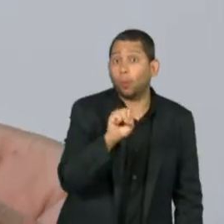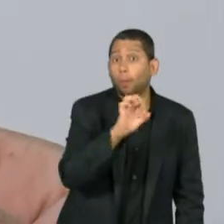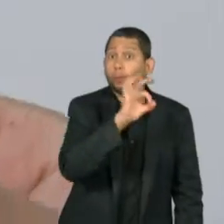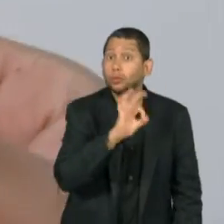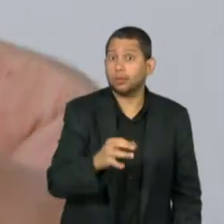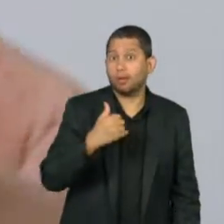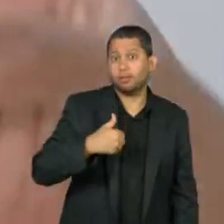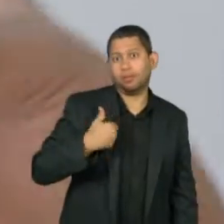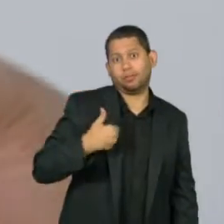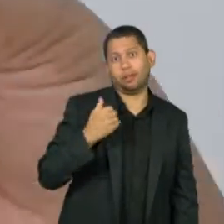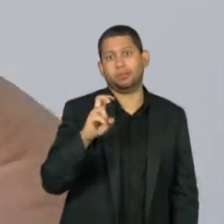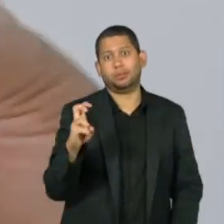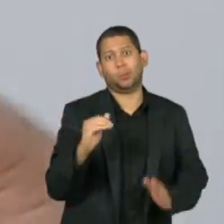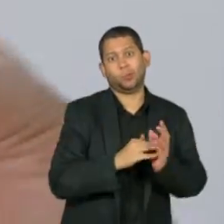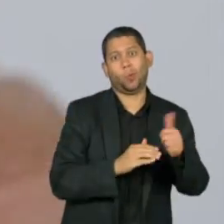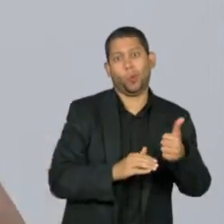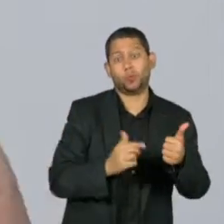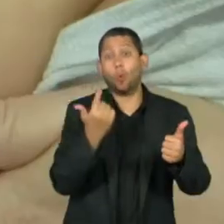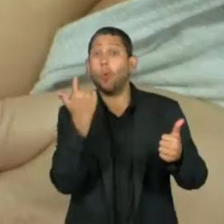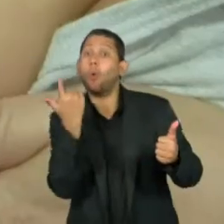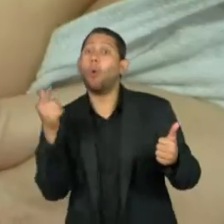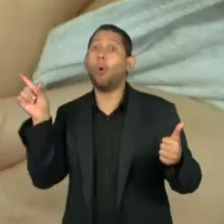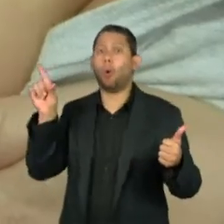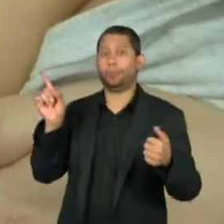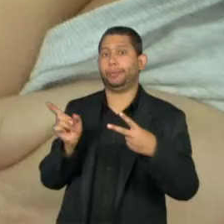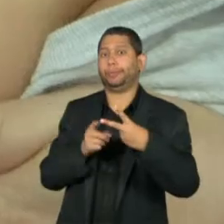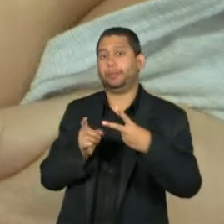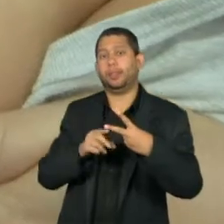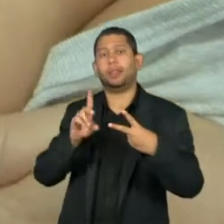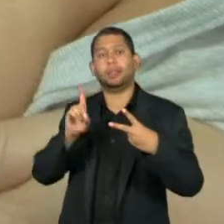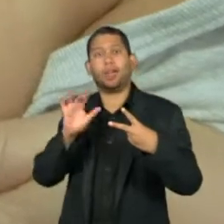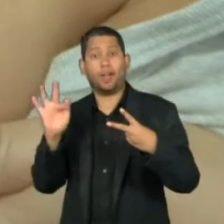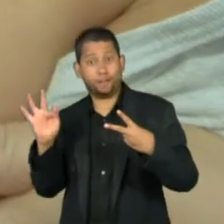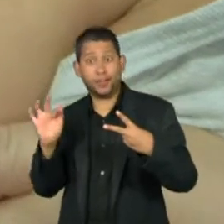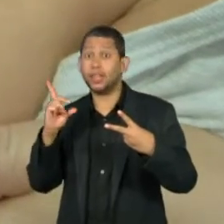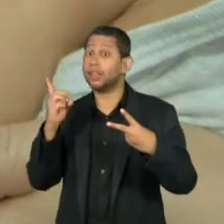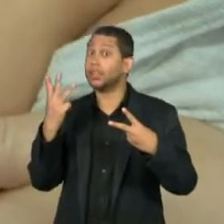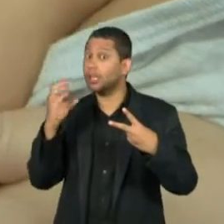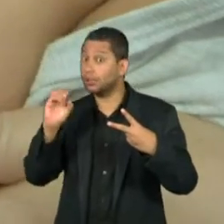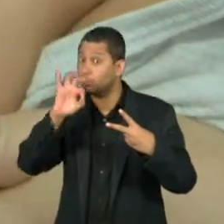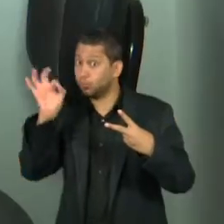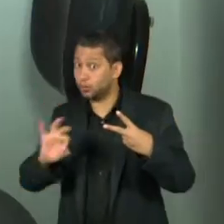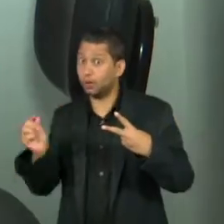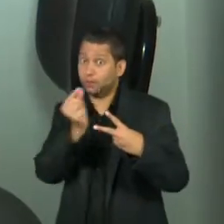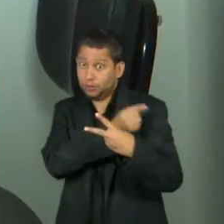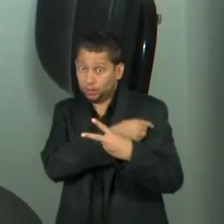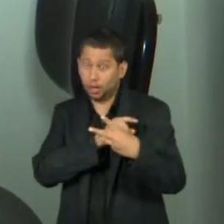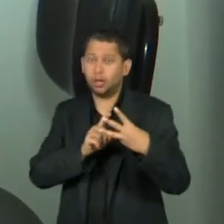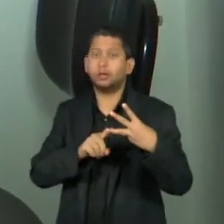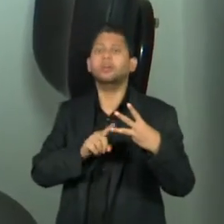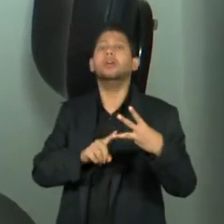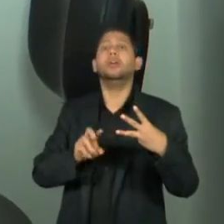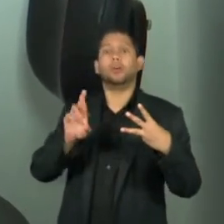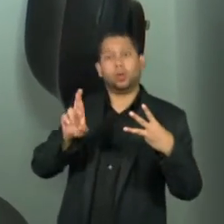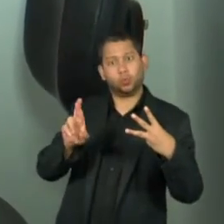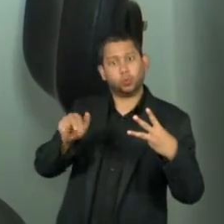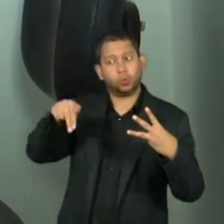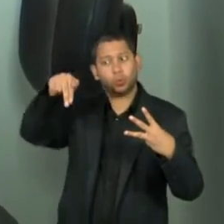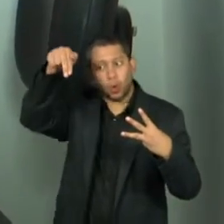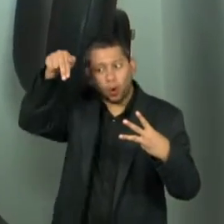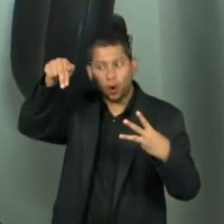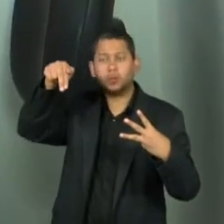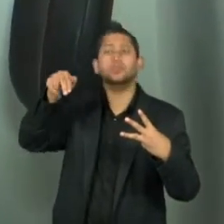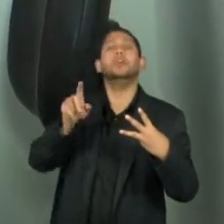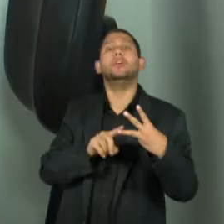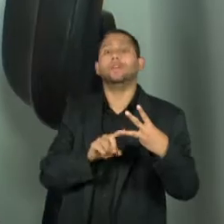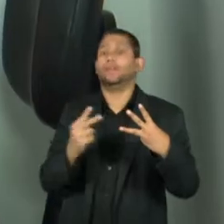48%. Depois, apenas o Distrito Federal, com 30%, e o Rio Grande do Norte, com 22%, estão